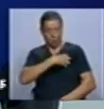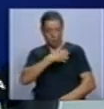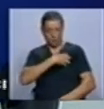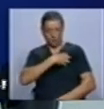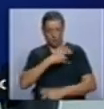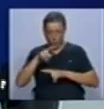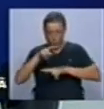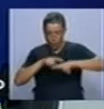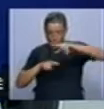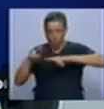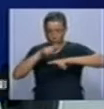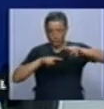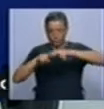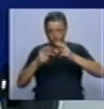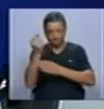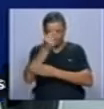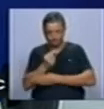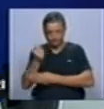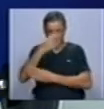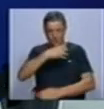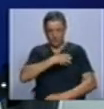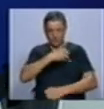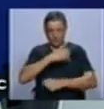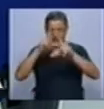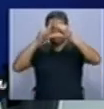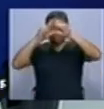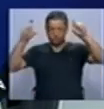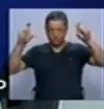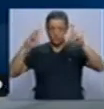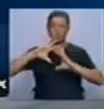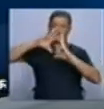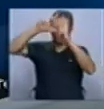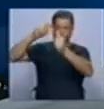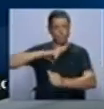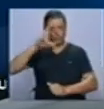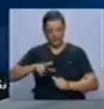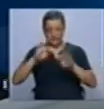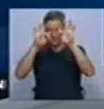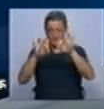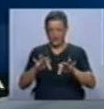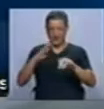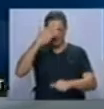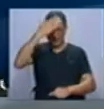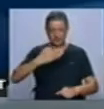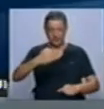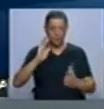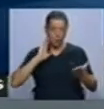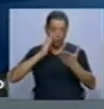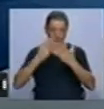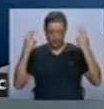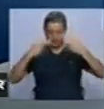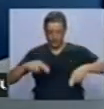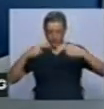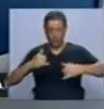a construção do logotipo da Agência Espacial Portuguesa. E assim terminamos esta semana a Última Fronteira. Estás de regresso no